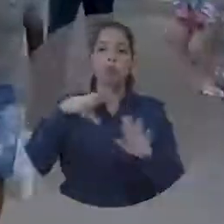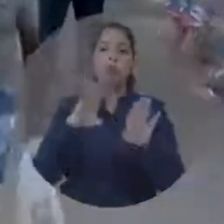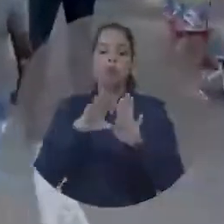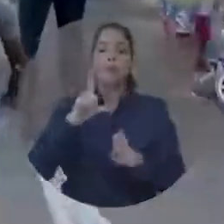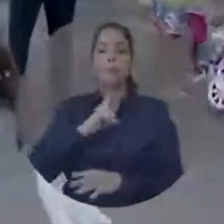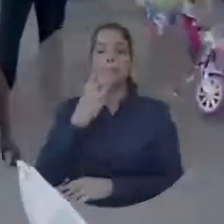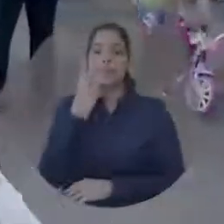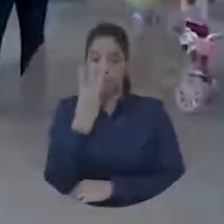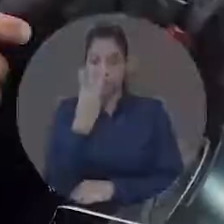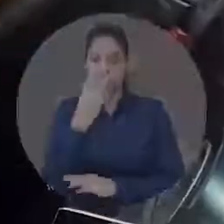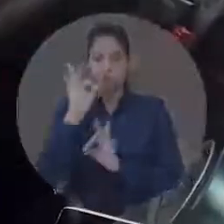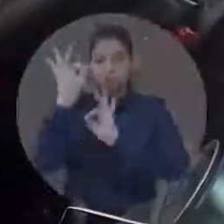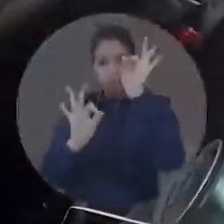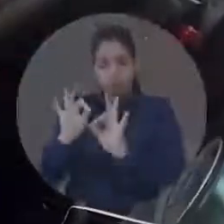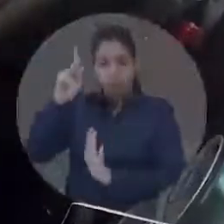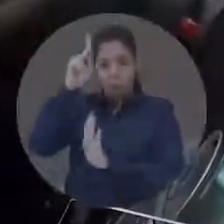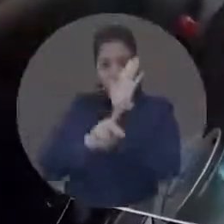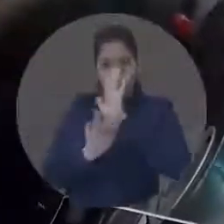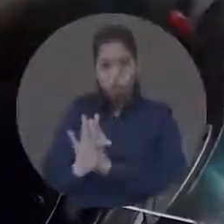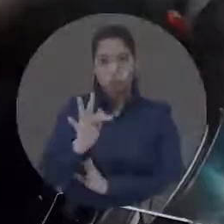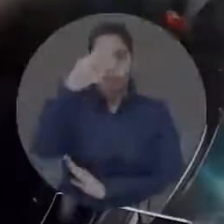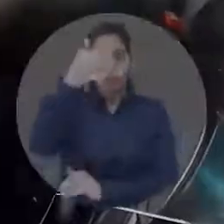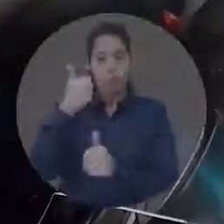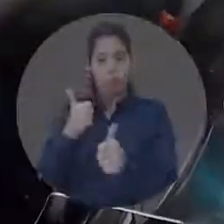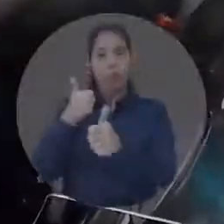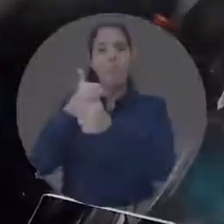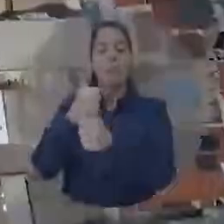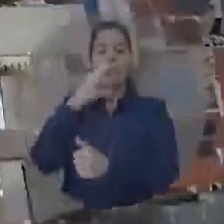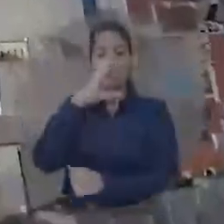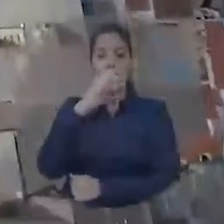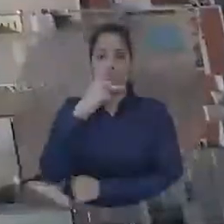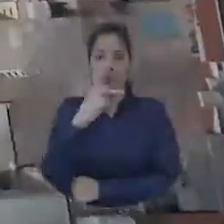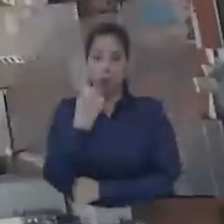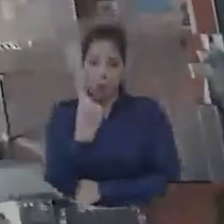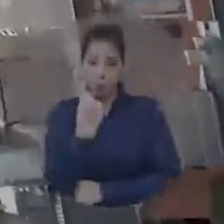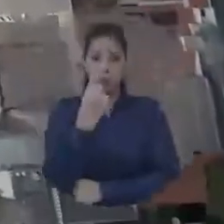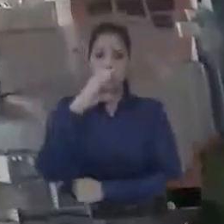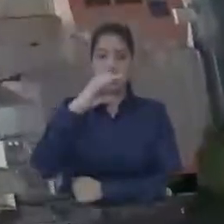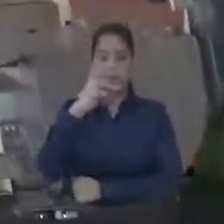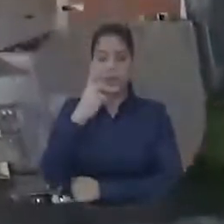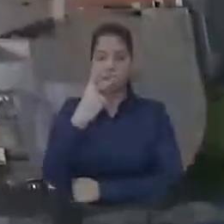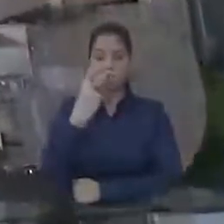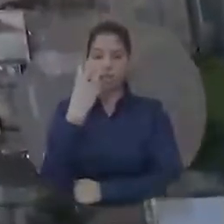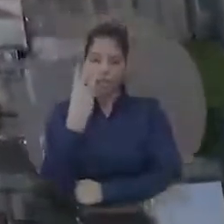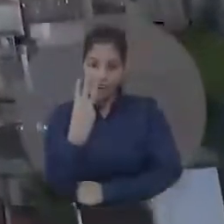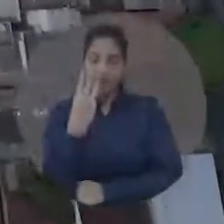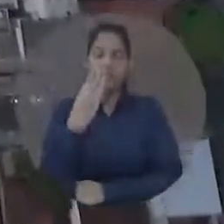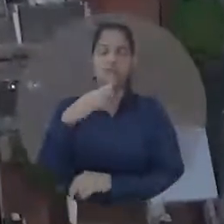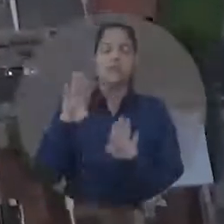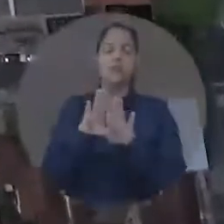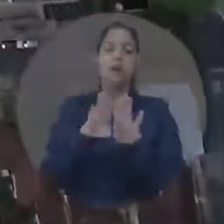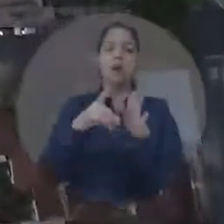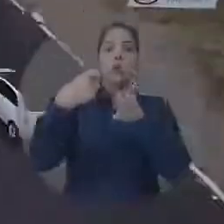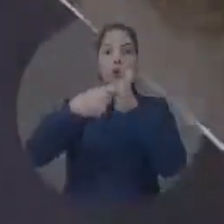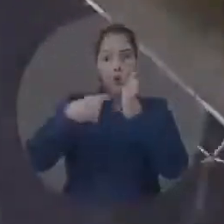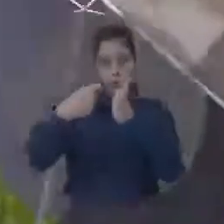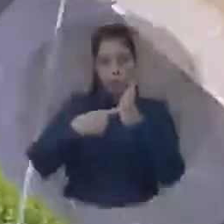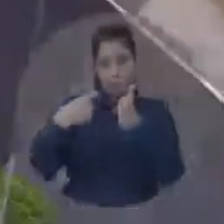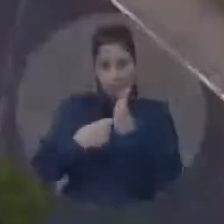Dom José. E temos mais três que já projetamos para um futuro próximo, CPA1, CPA3 e